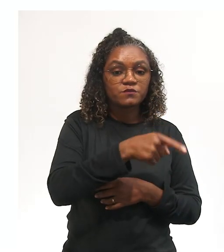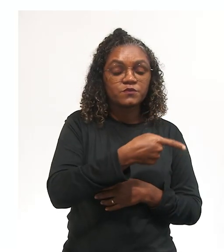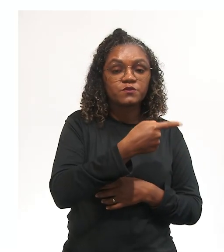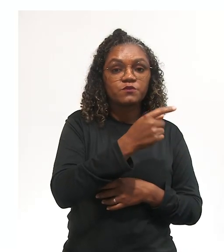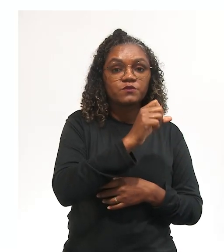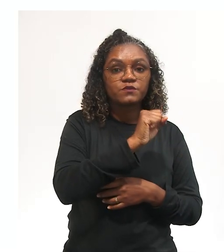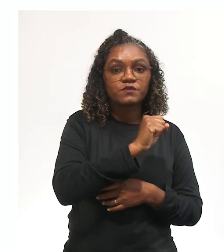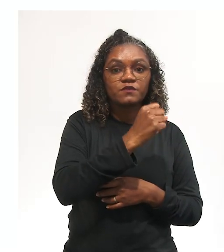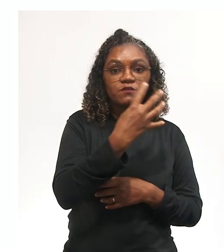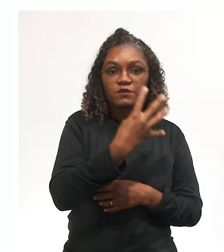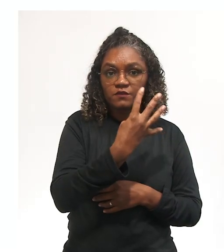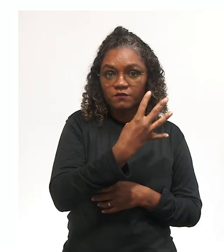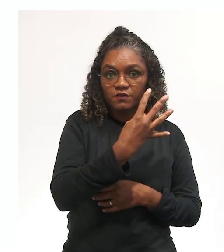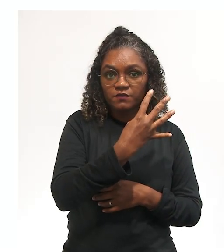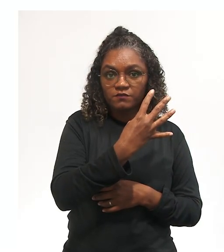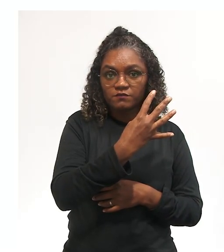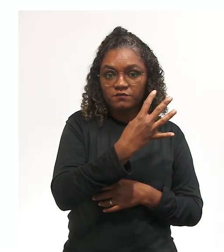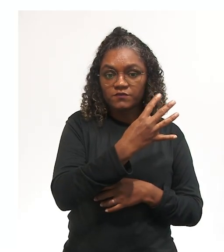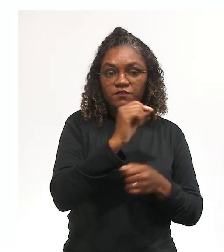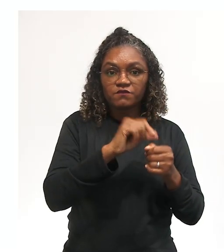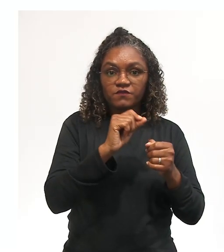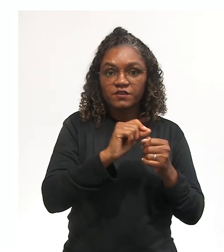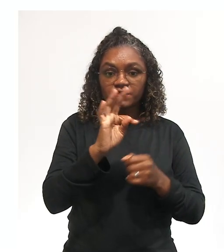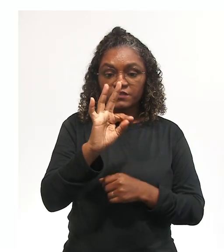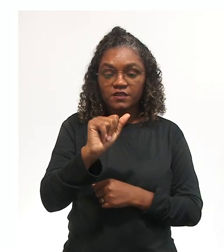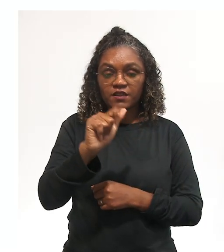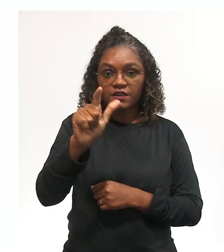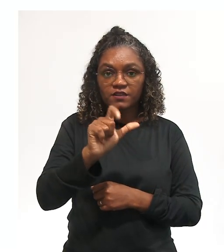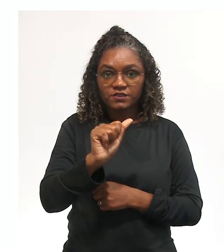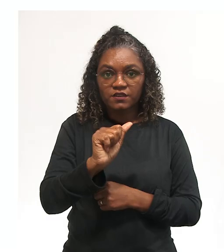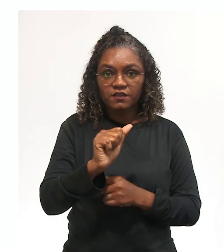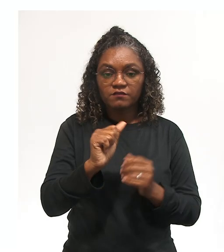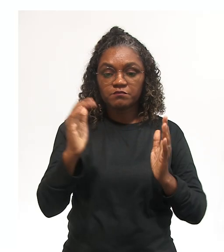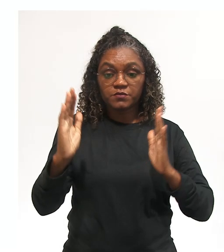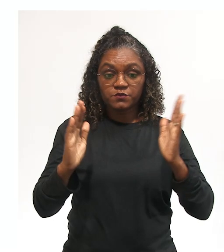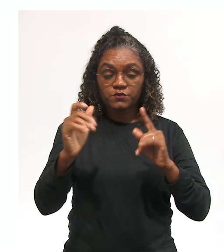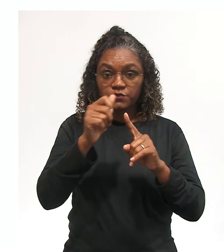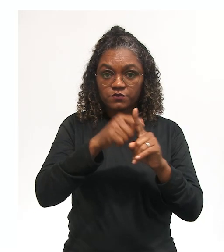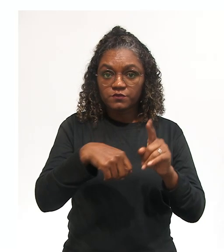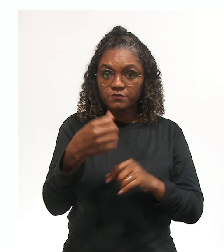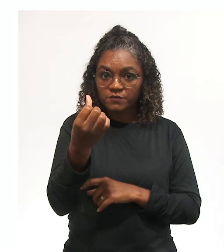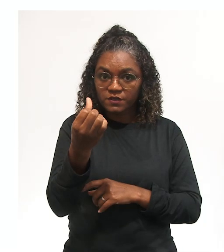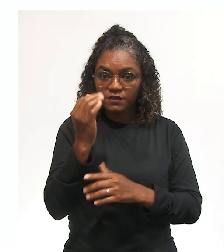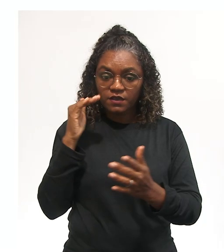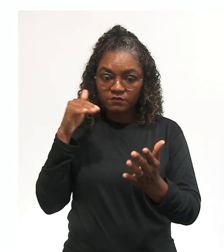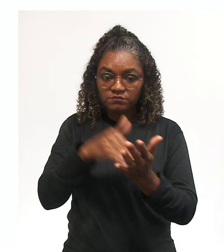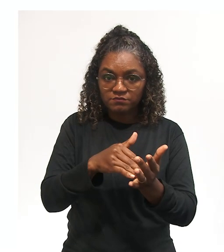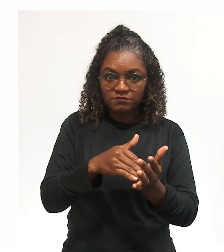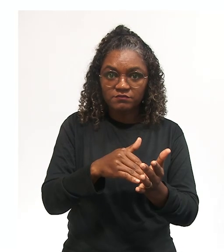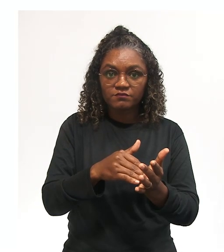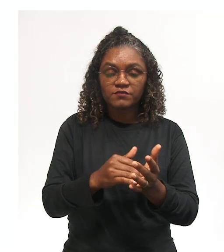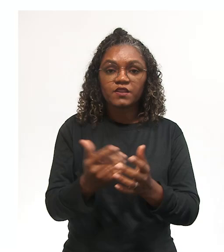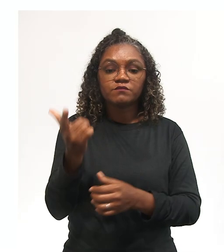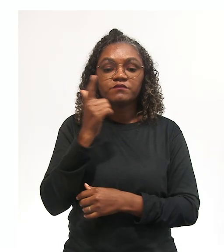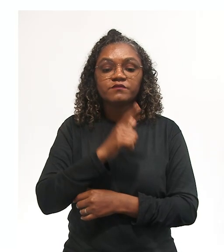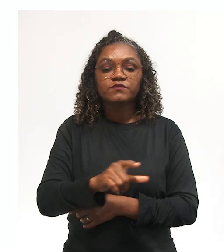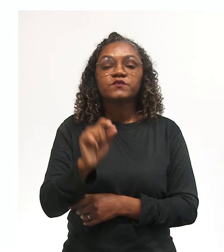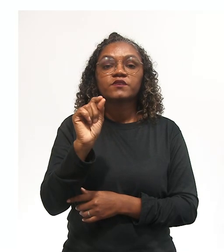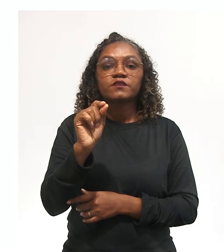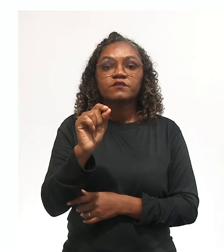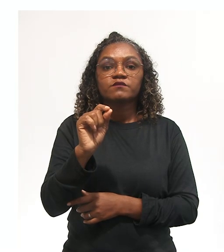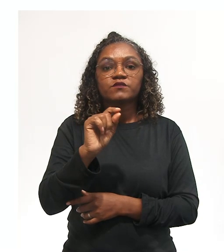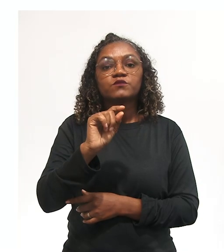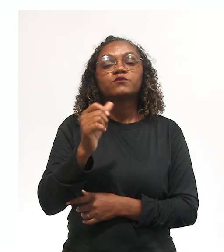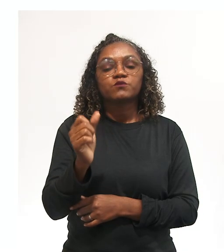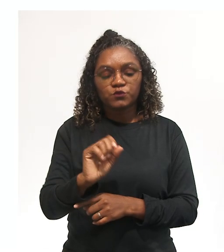12.844 e aplicá-lo com essa taxa durante 6 meses para ter, então, esse montante